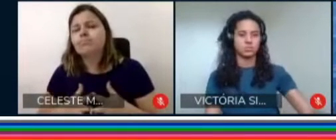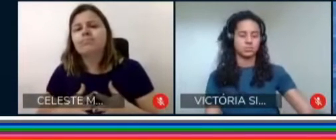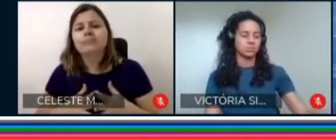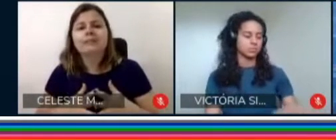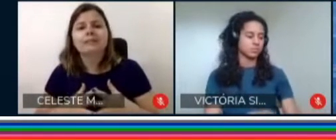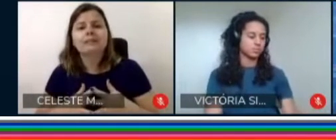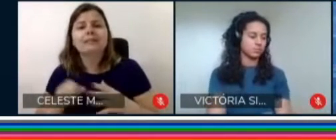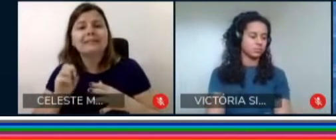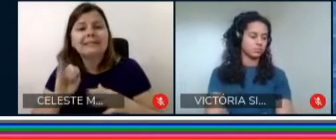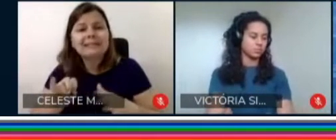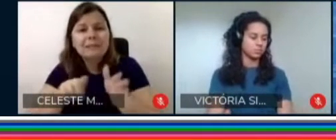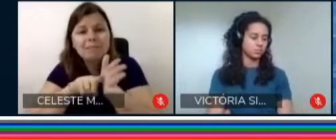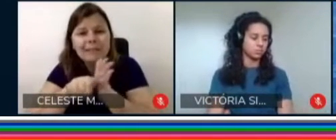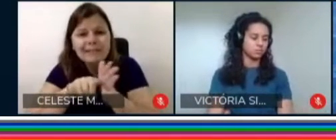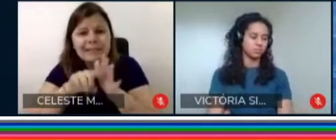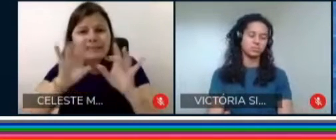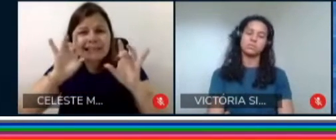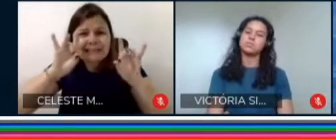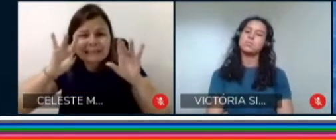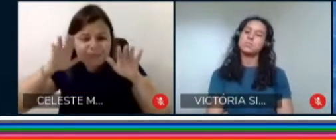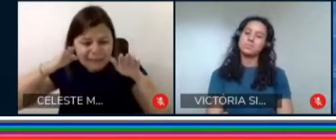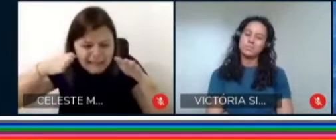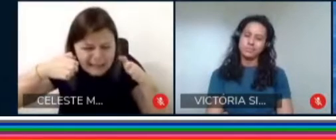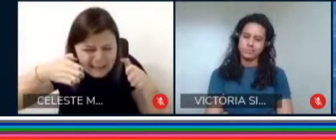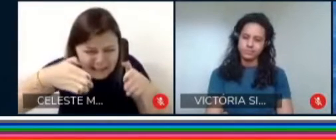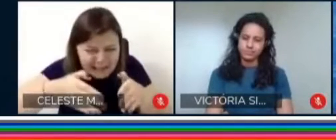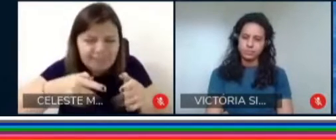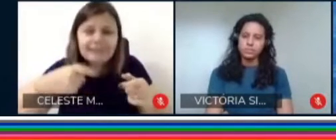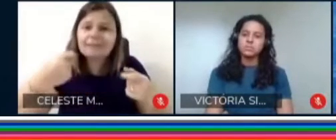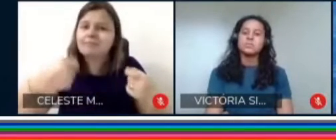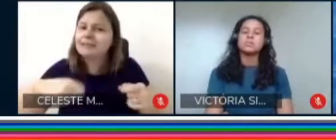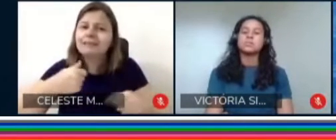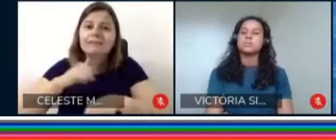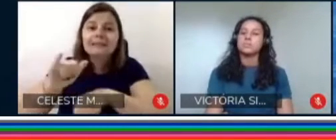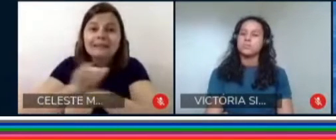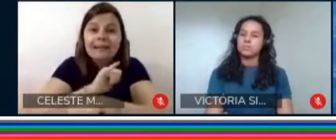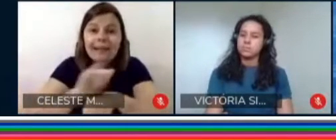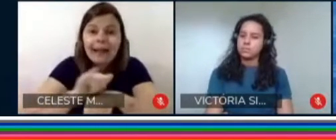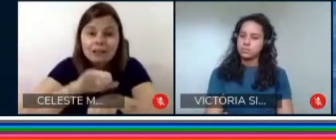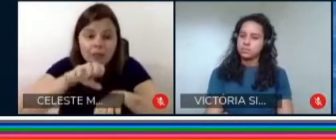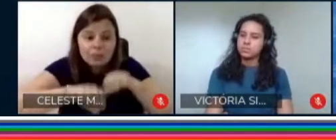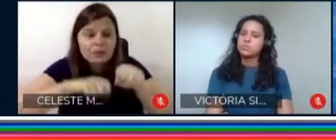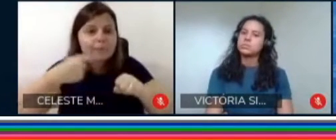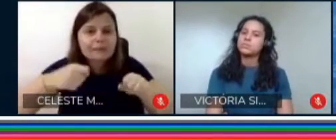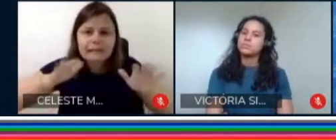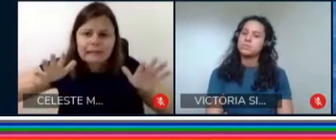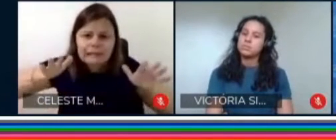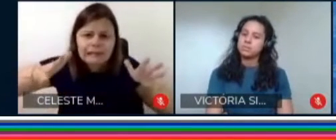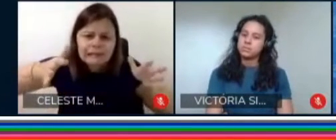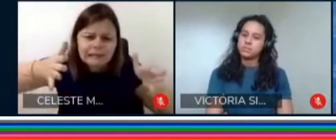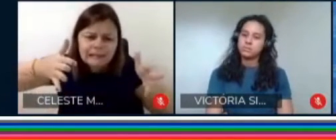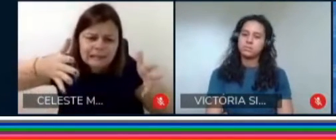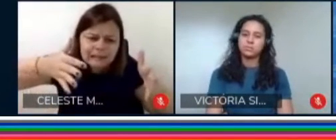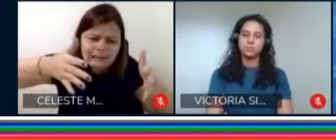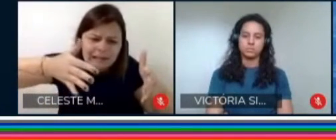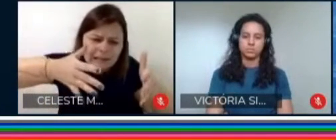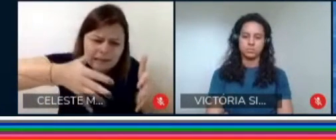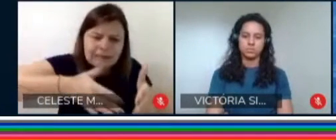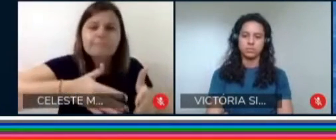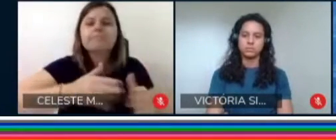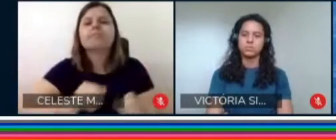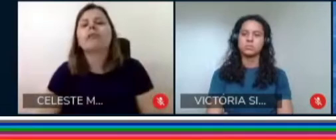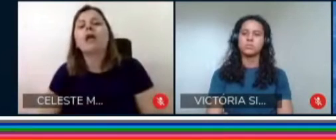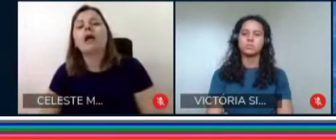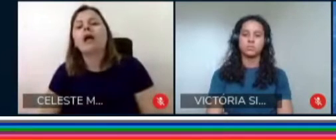Quanto mais específica mesmo, mais você tem que ir refinando a tua estratégia de busca, né? Depois que eu